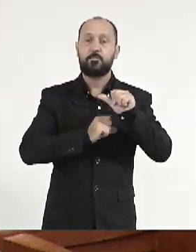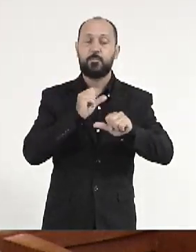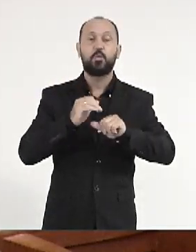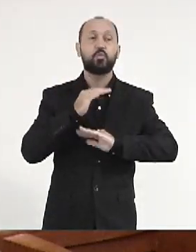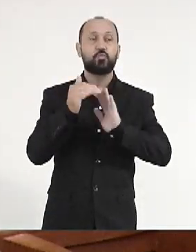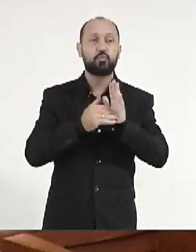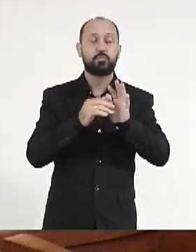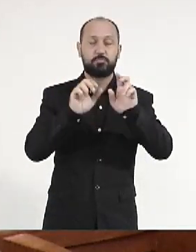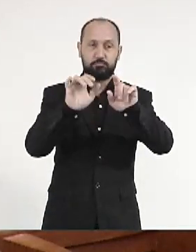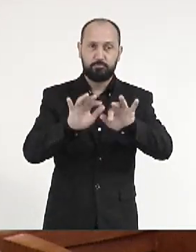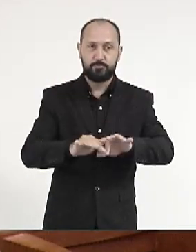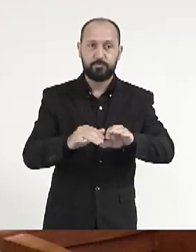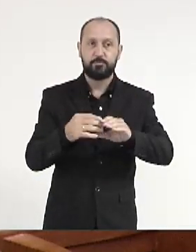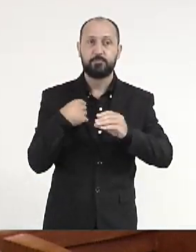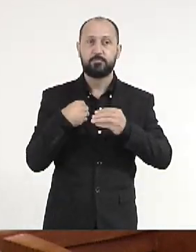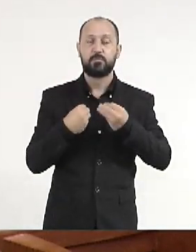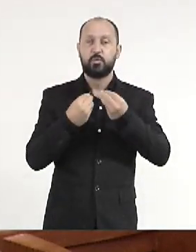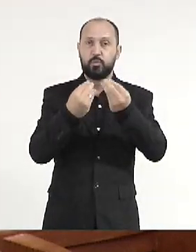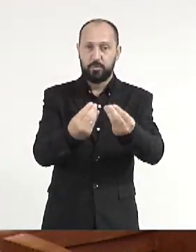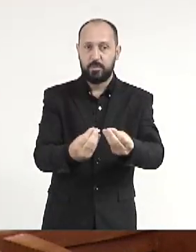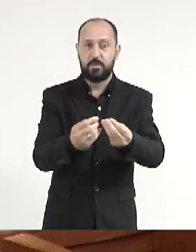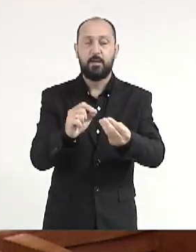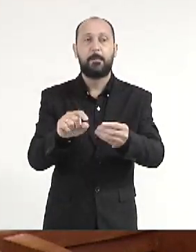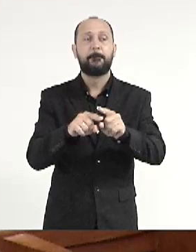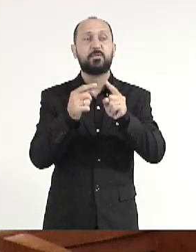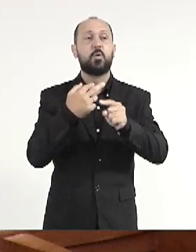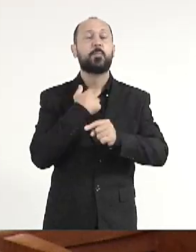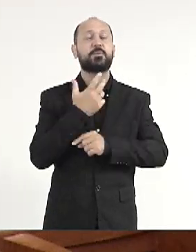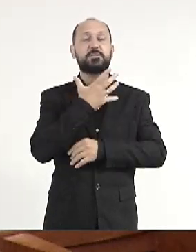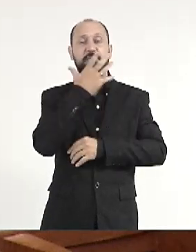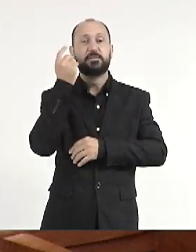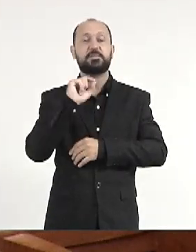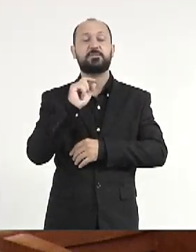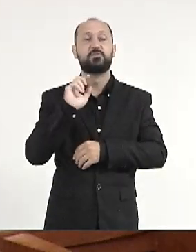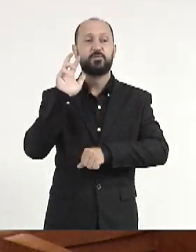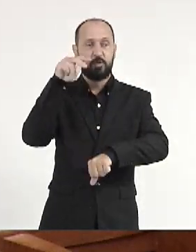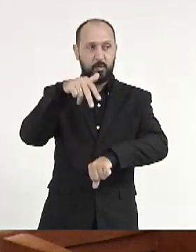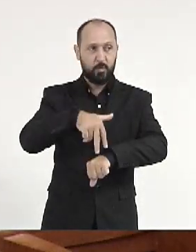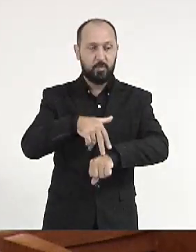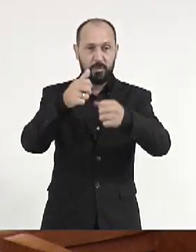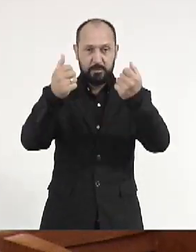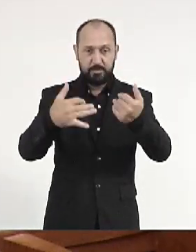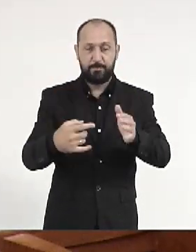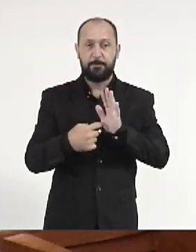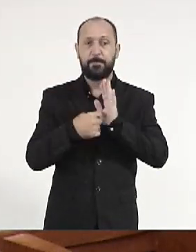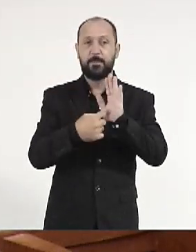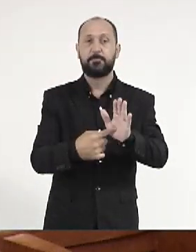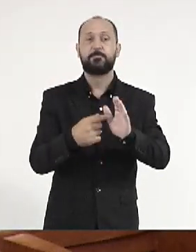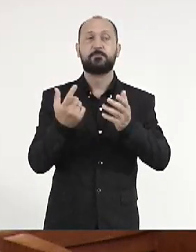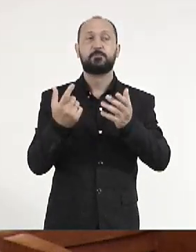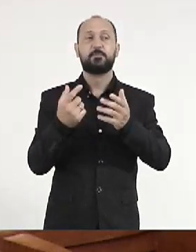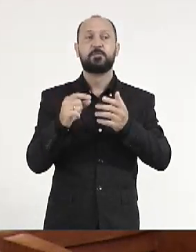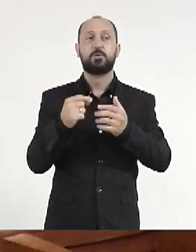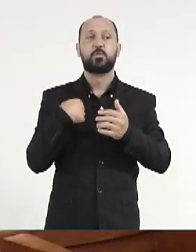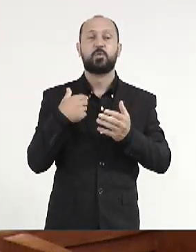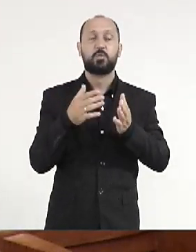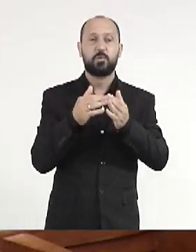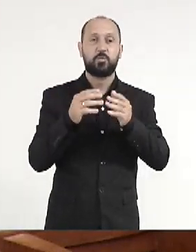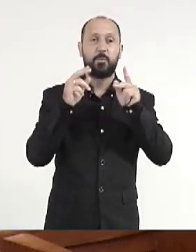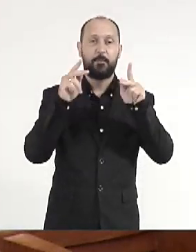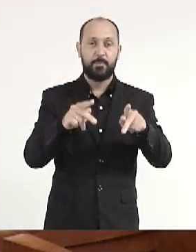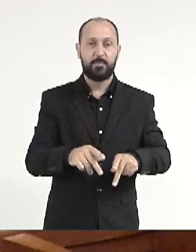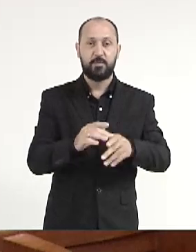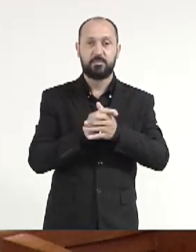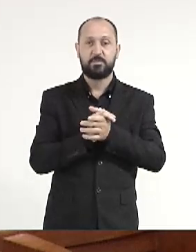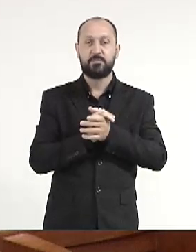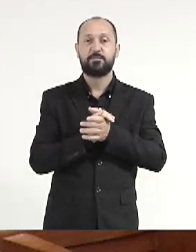tudo em documentos, vamos encaminhar nos próximos dias, mas eu não podia deixar de vir aqui hoje e de trazer minimamente o recado de uma